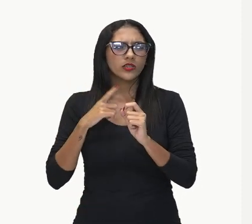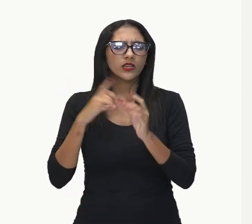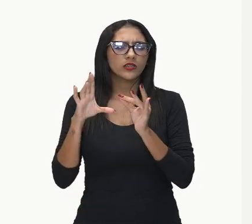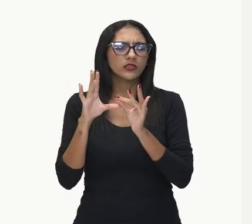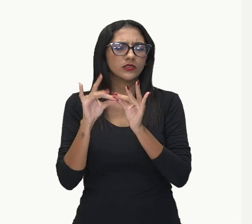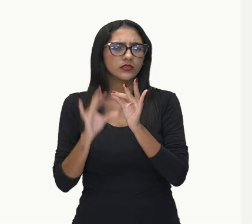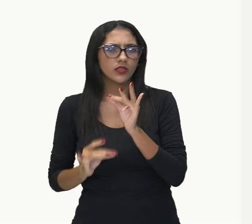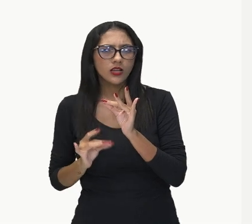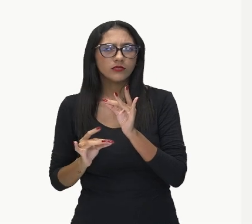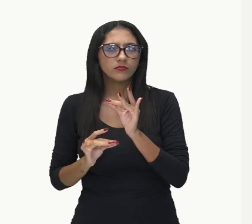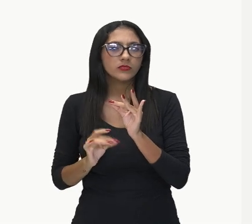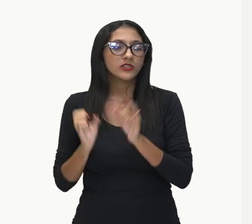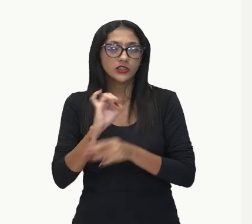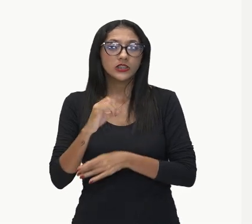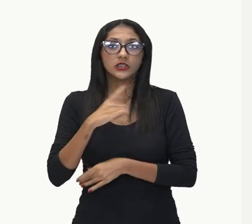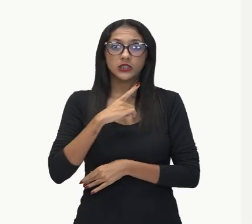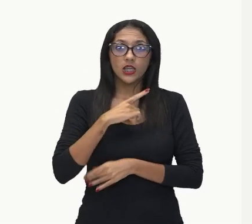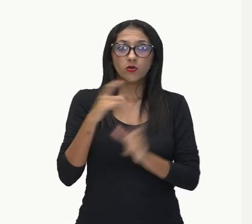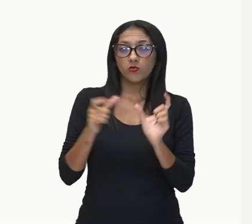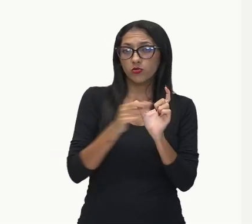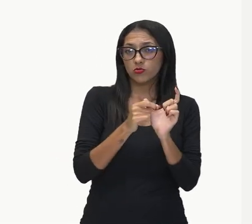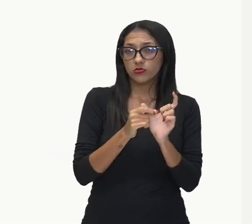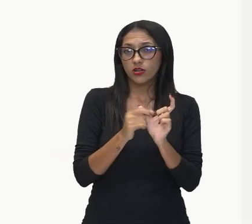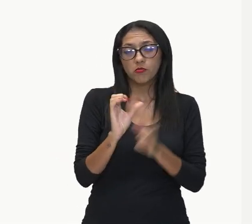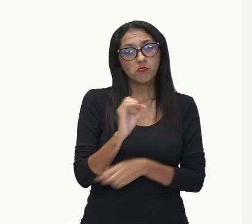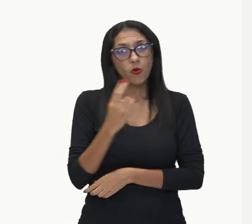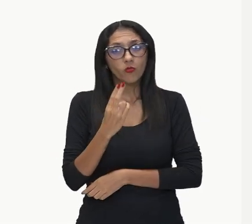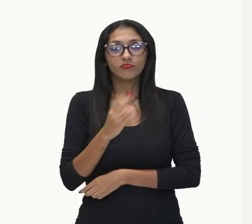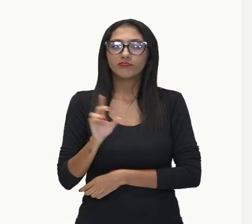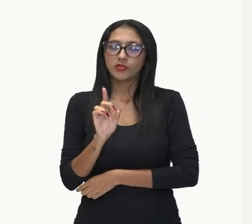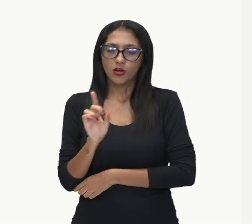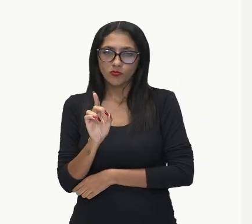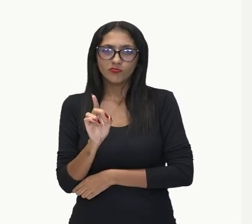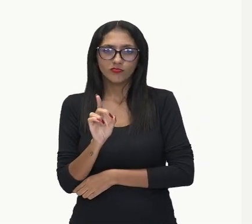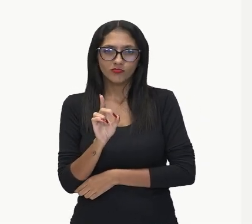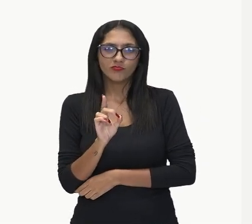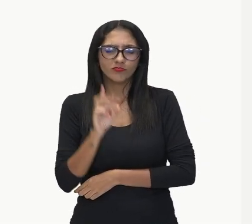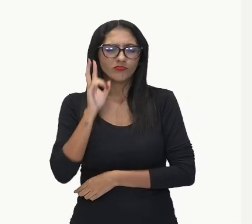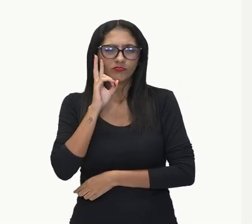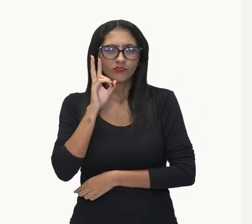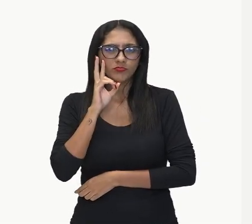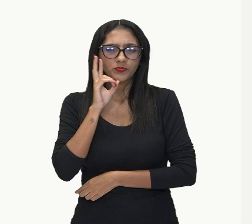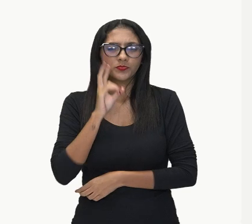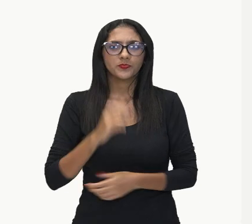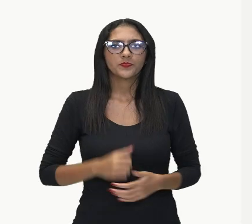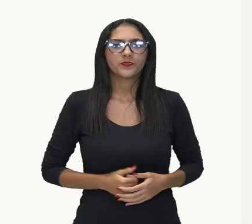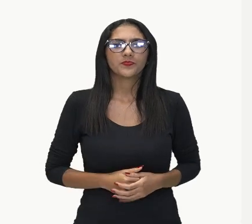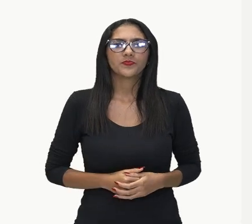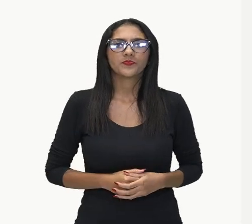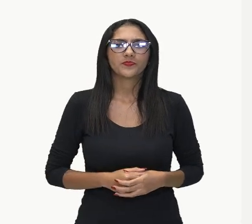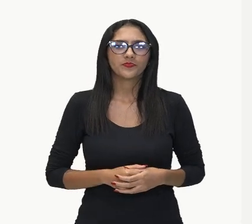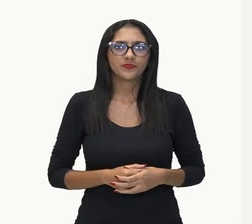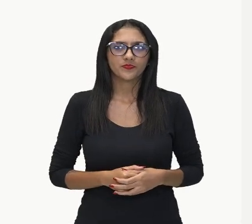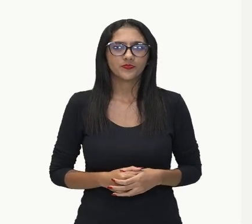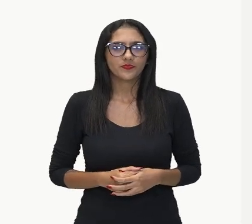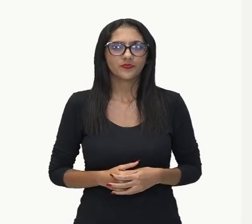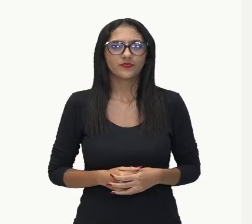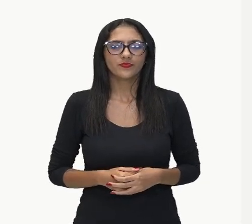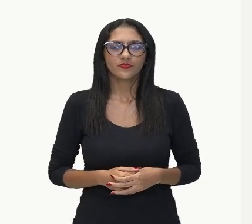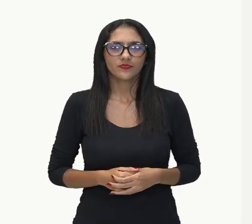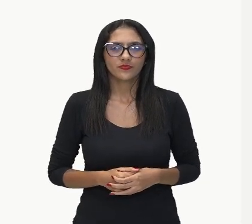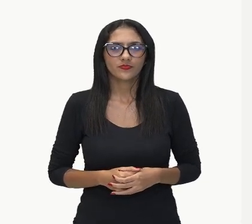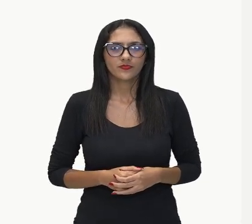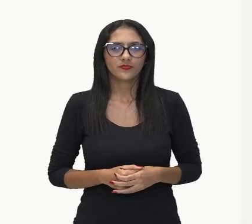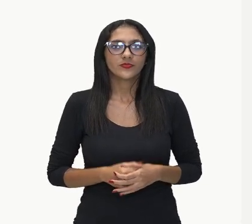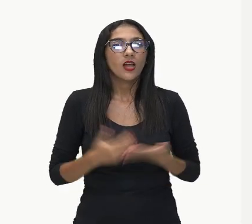classificação? A presença ou a ausência de conjunção. Sem conjunção, assindética, com conjunção, sindética. Agora, olha só. As